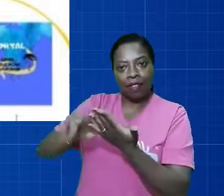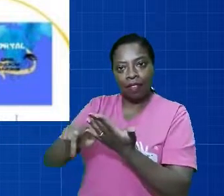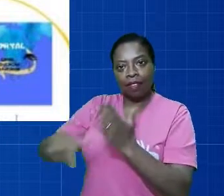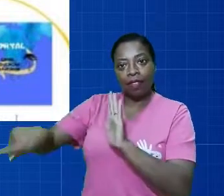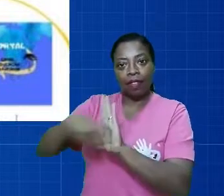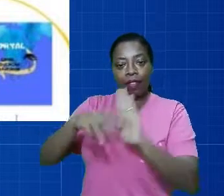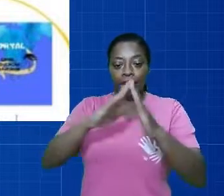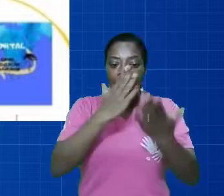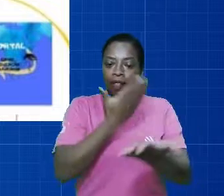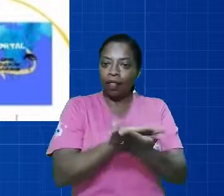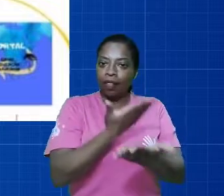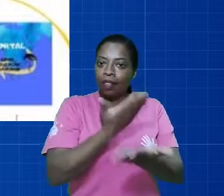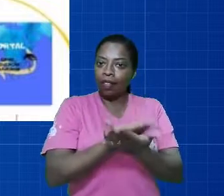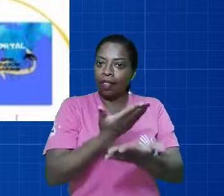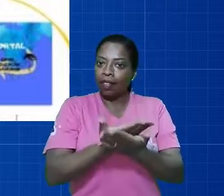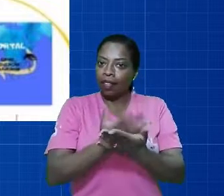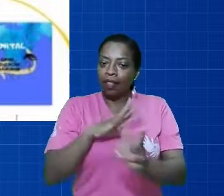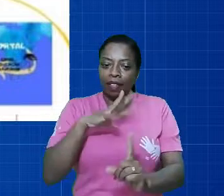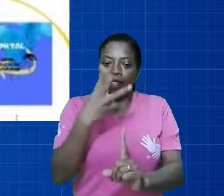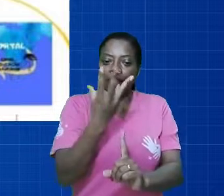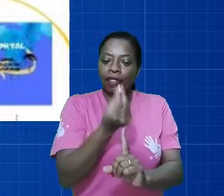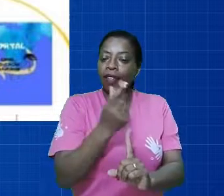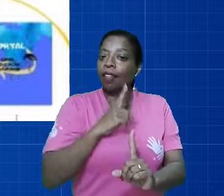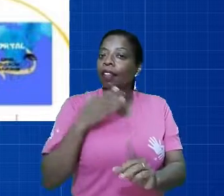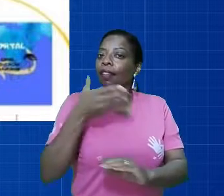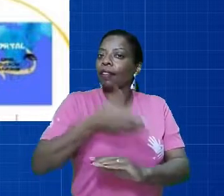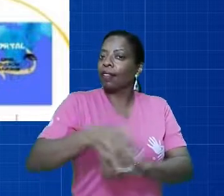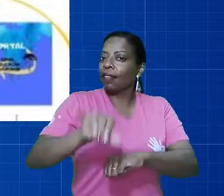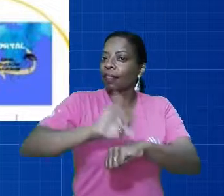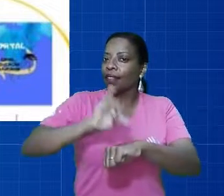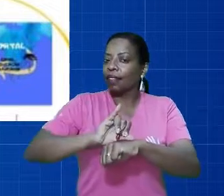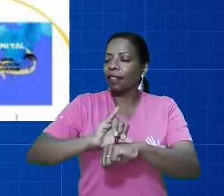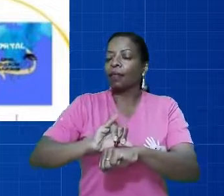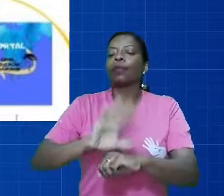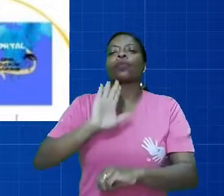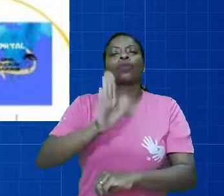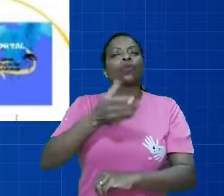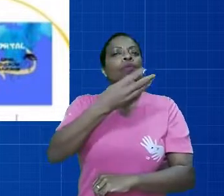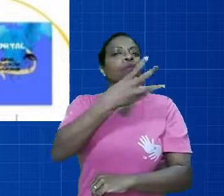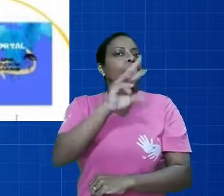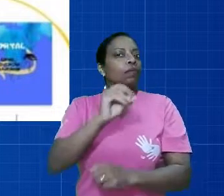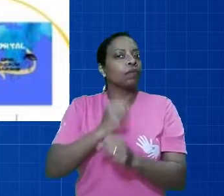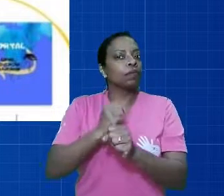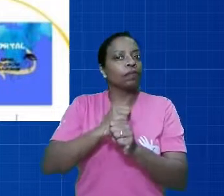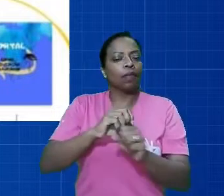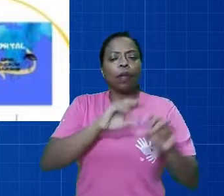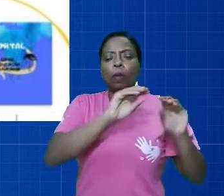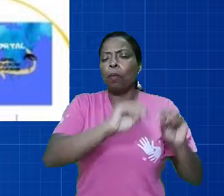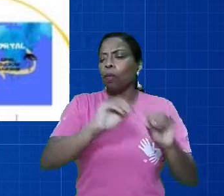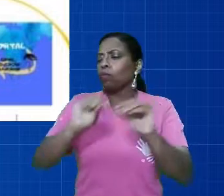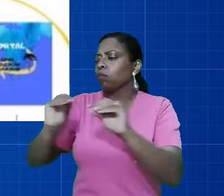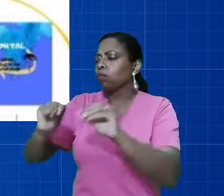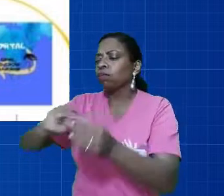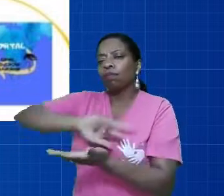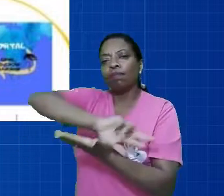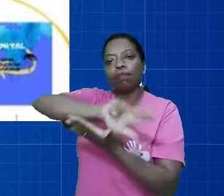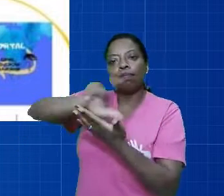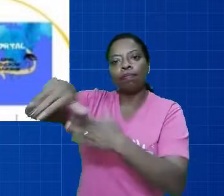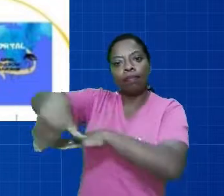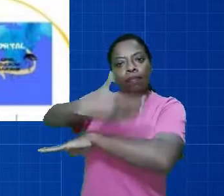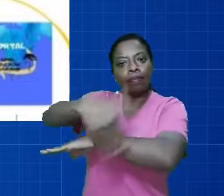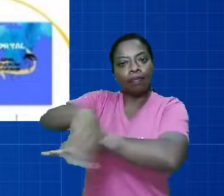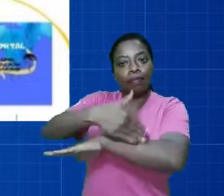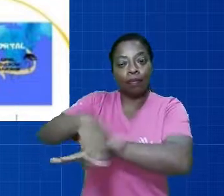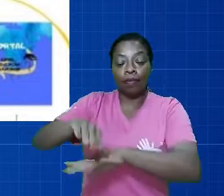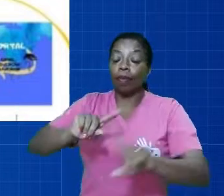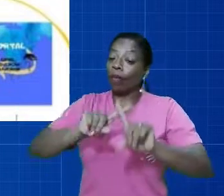Ensino. Durante esses 30 anos, a nossa oficina passou por diferentes endereços e no ano de 2020